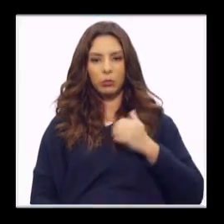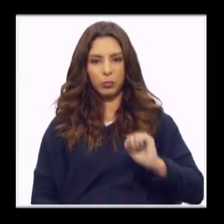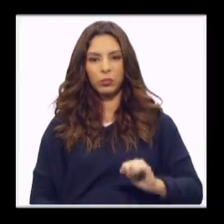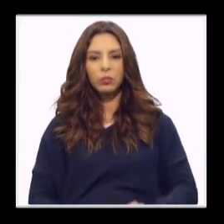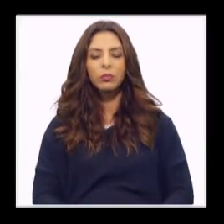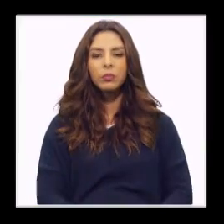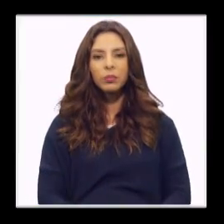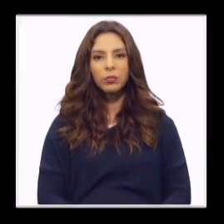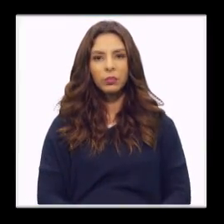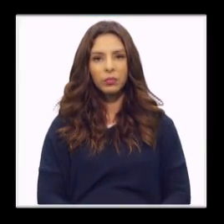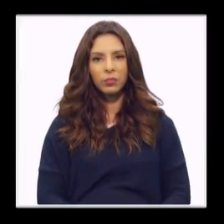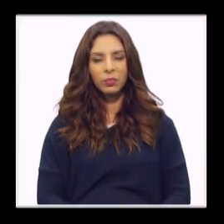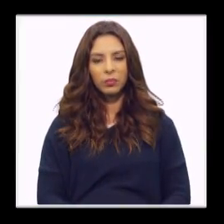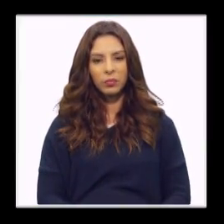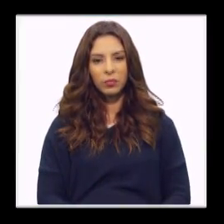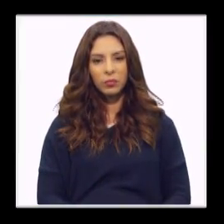3D.